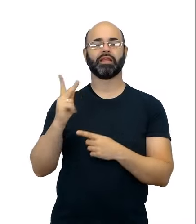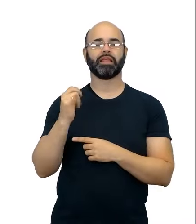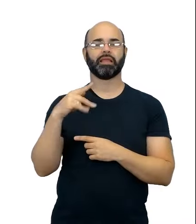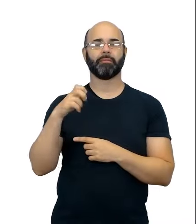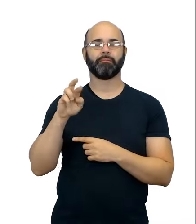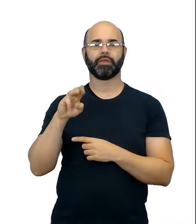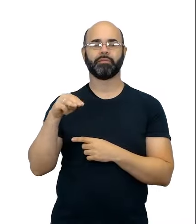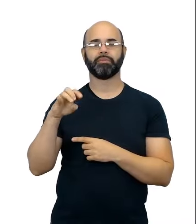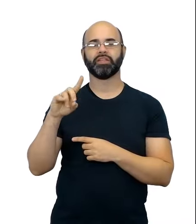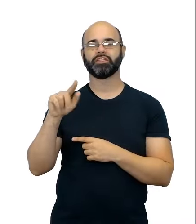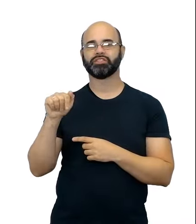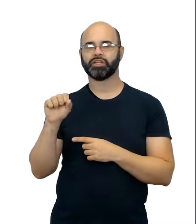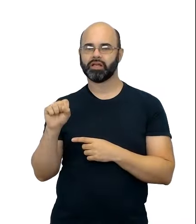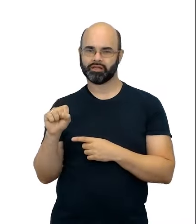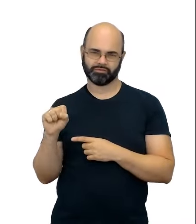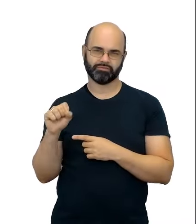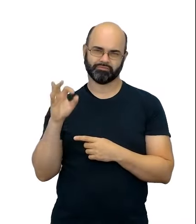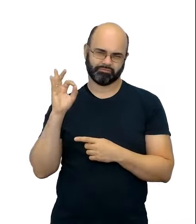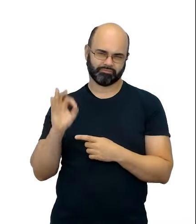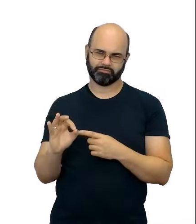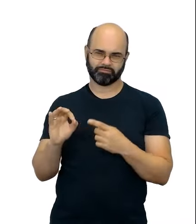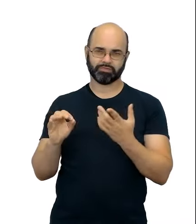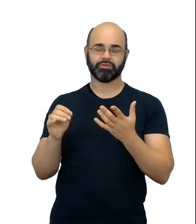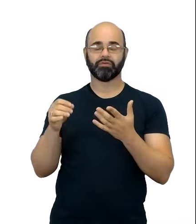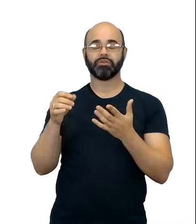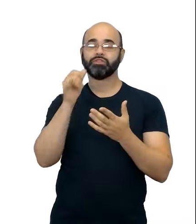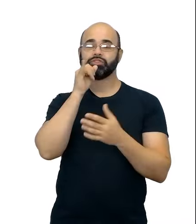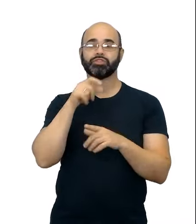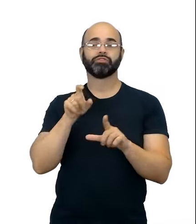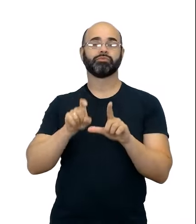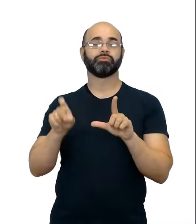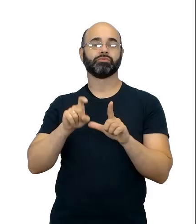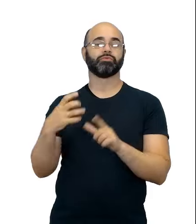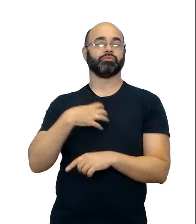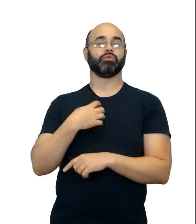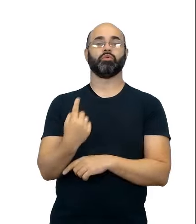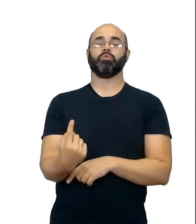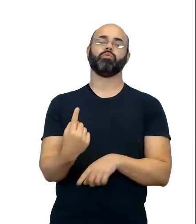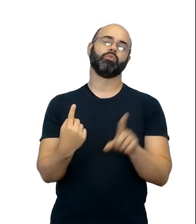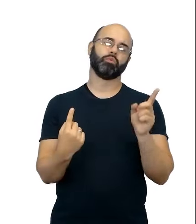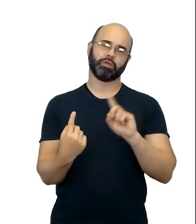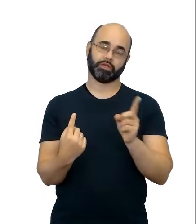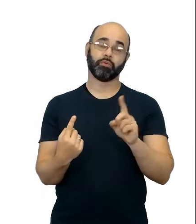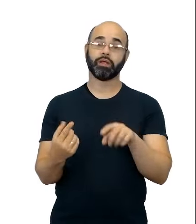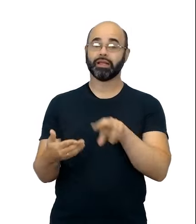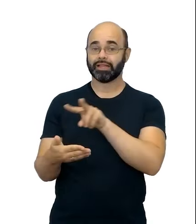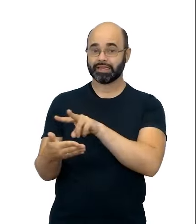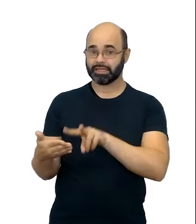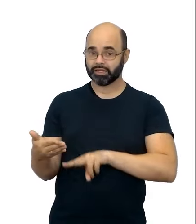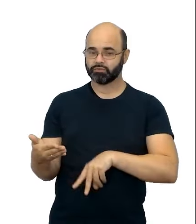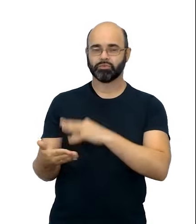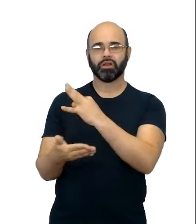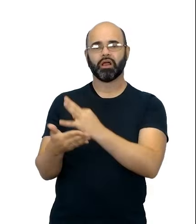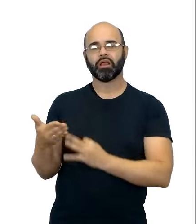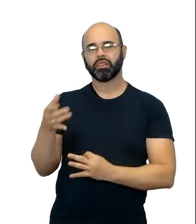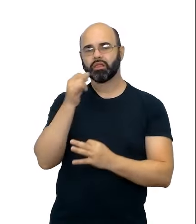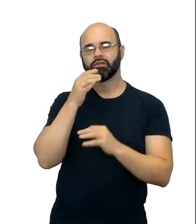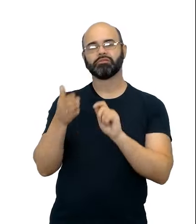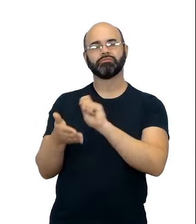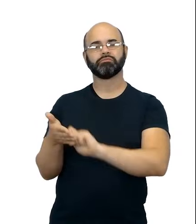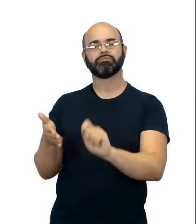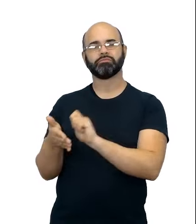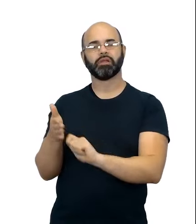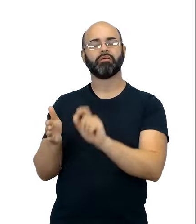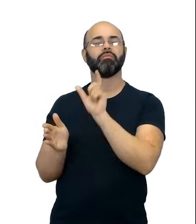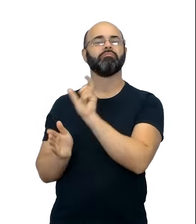hipermediáticas e o meio eletrônico, com certeza. E o ato da leitura não se vincula à leitura do texto verbal escrito, mas também